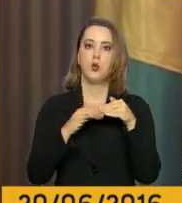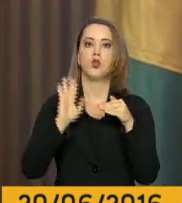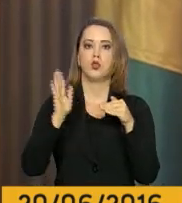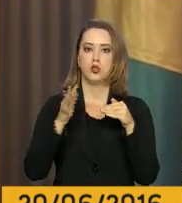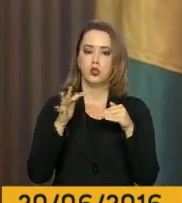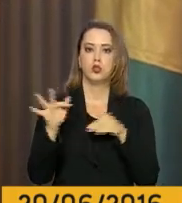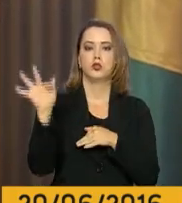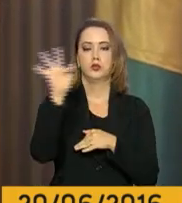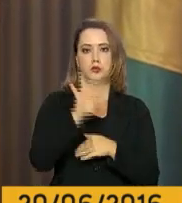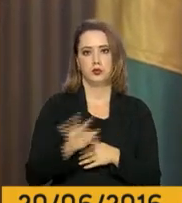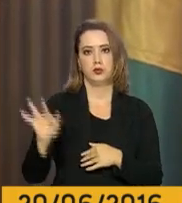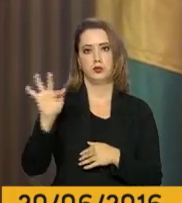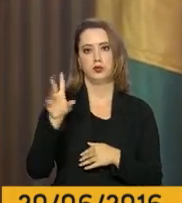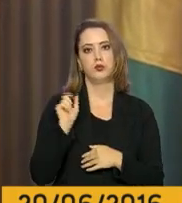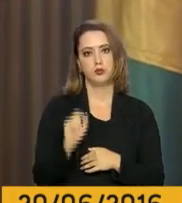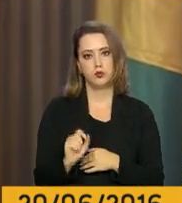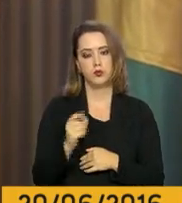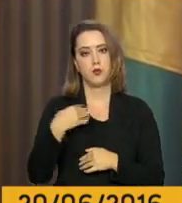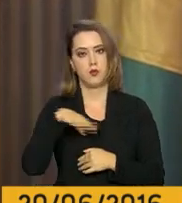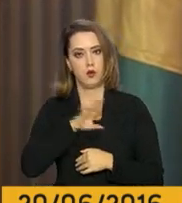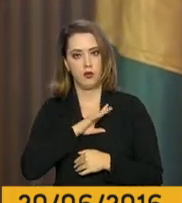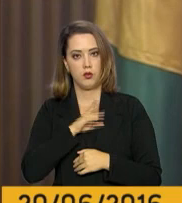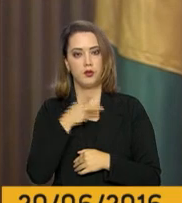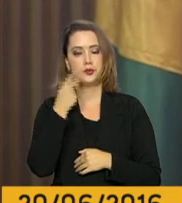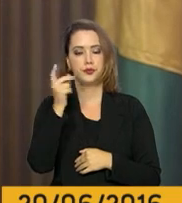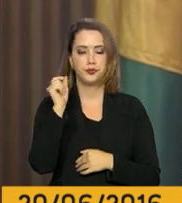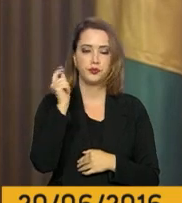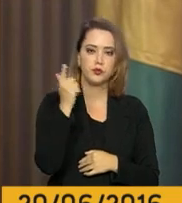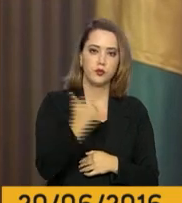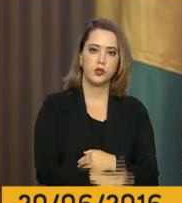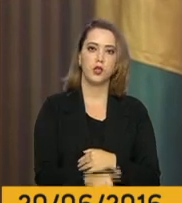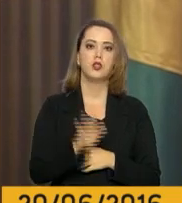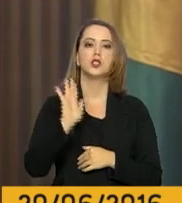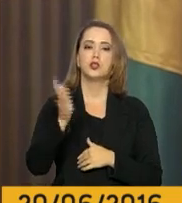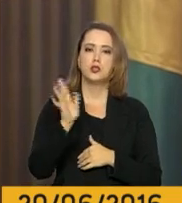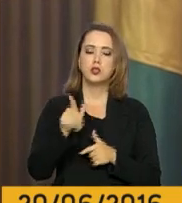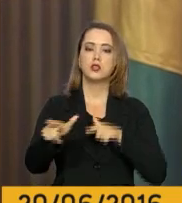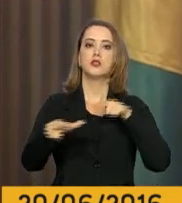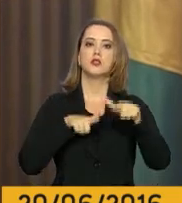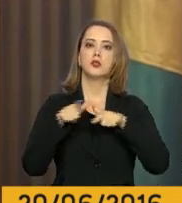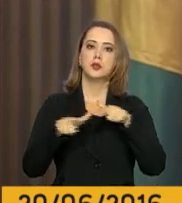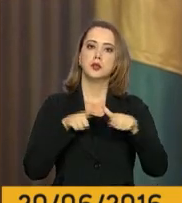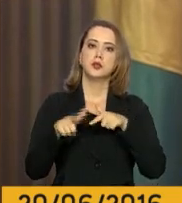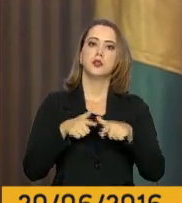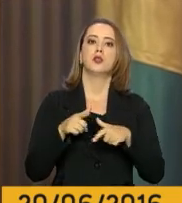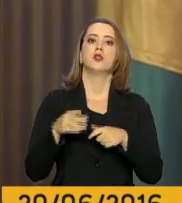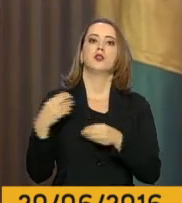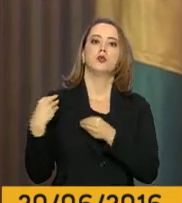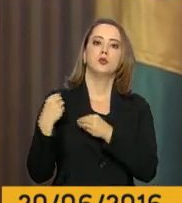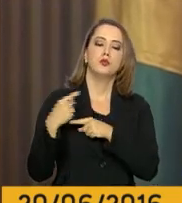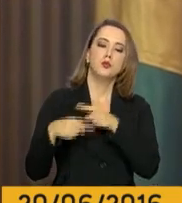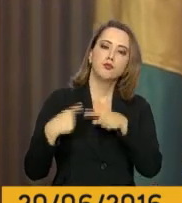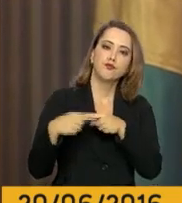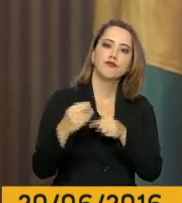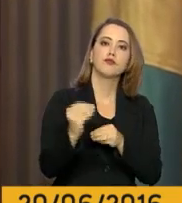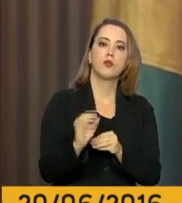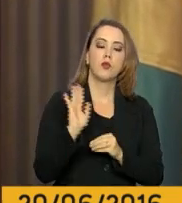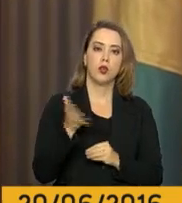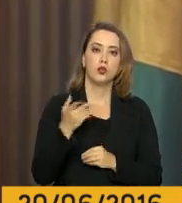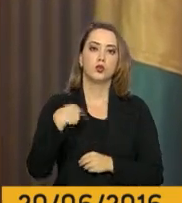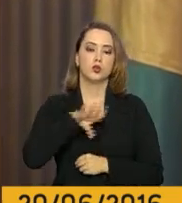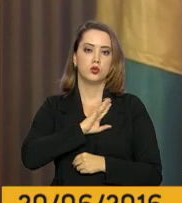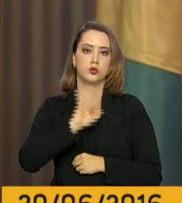federativo volto a dizer que durante muito tempo se trabalhou nesse tema eh nós